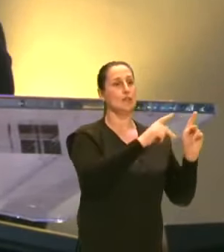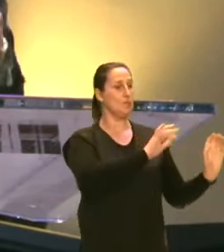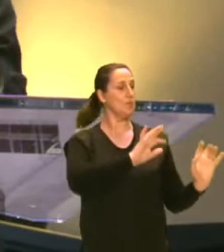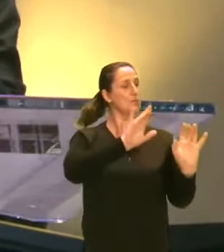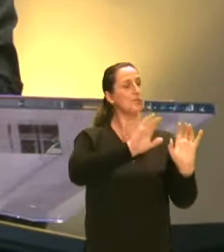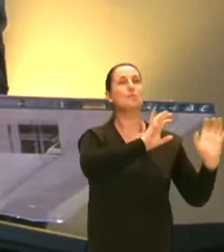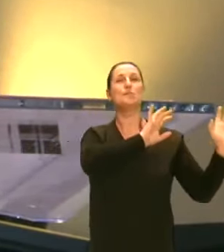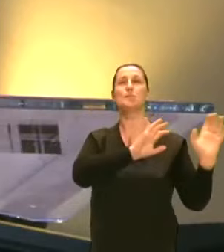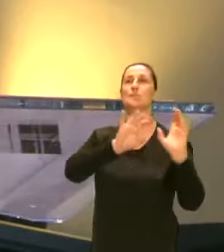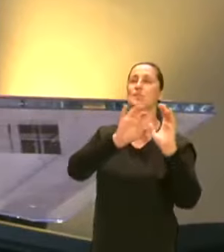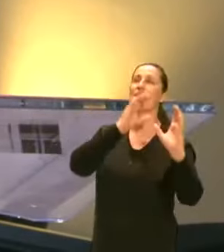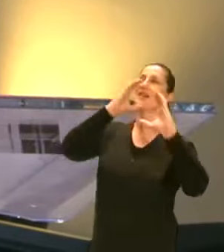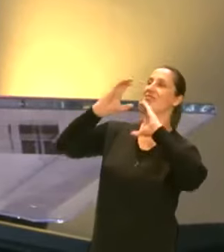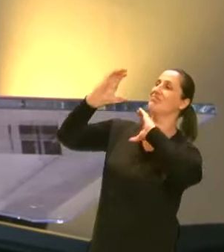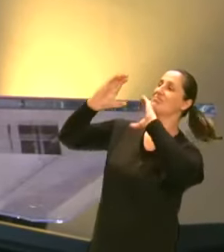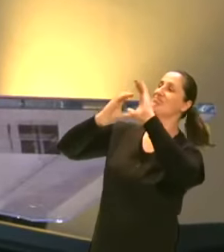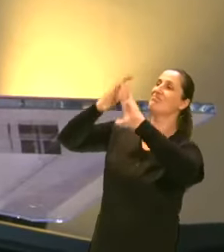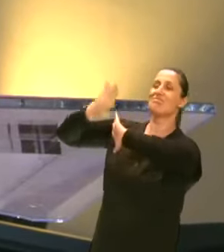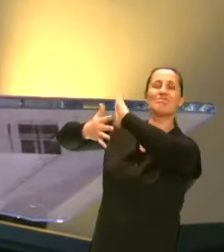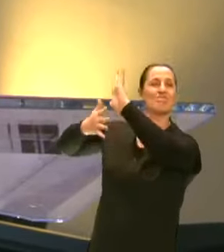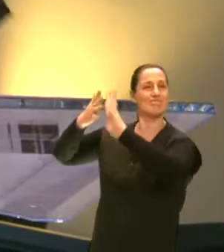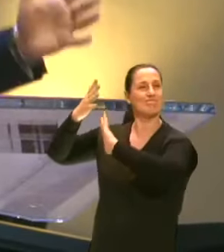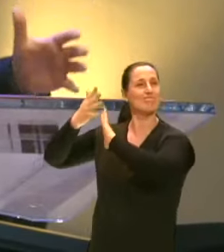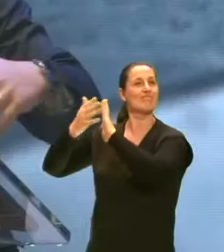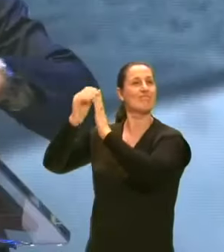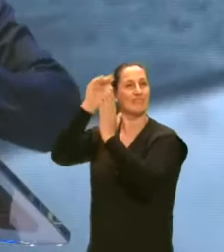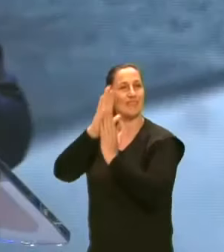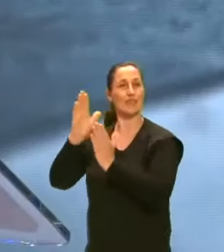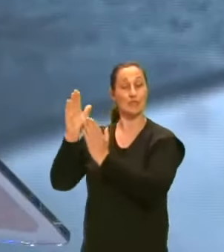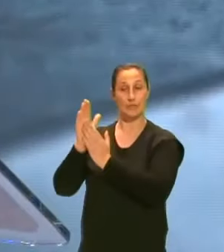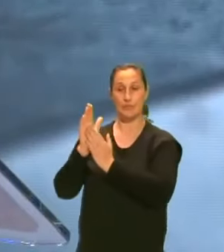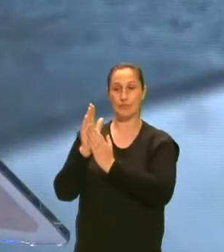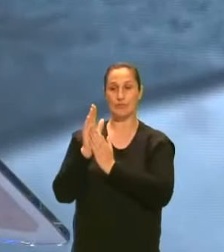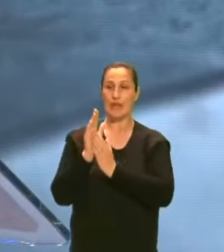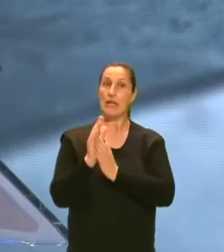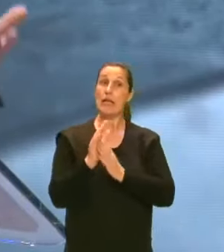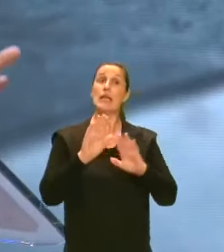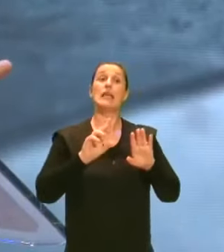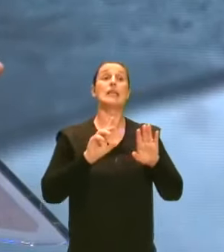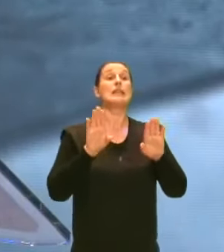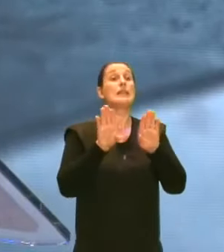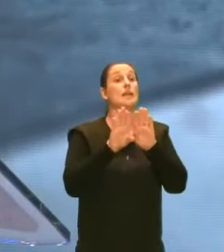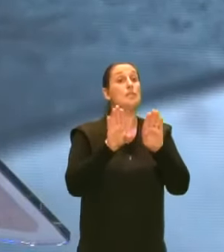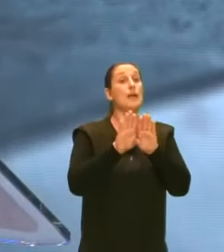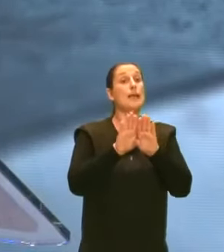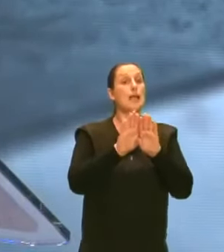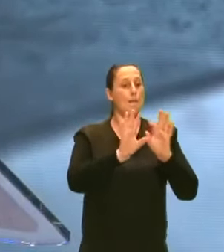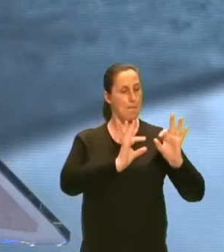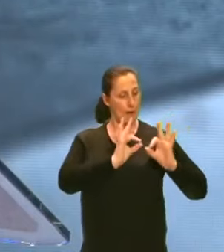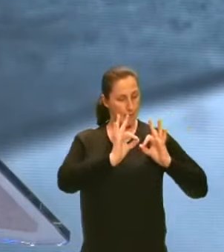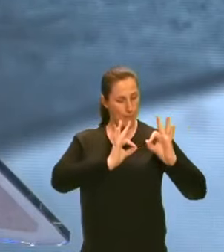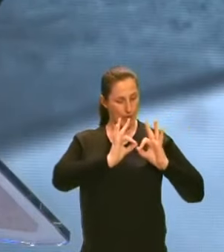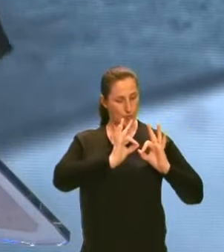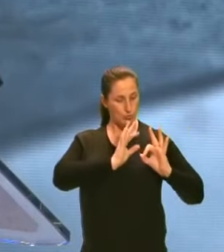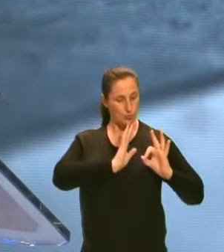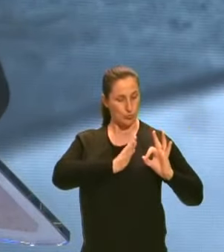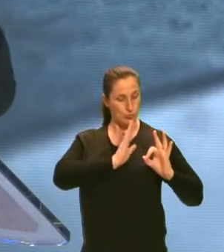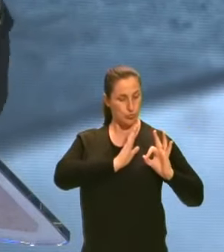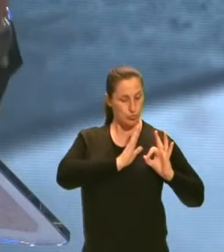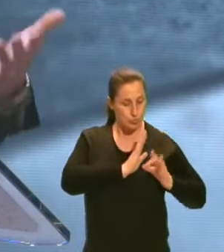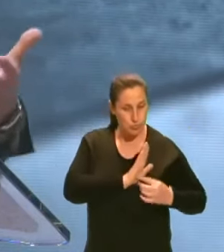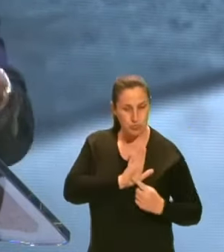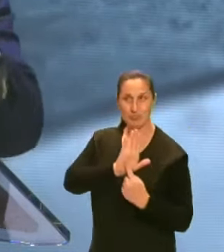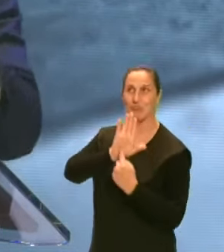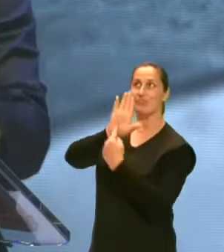os atributos de Deus para essa grande festa. E da mesma forma, preparando o coração, e elevando o coração